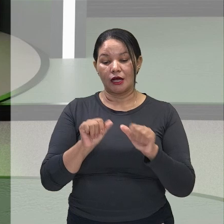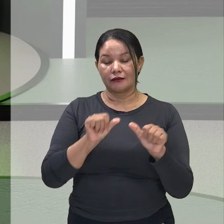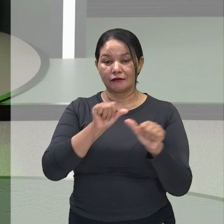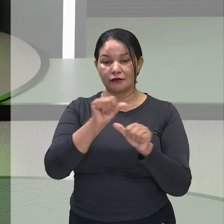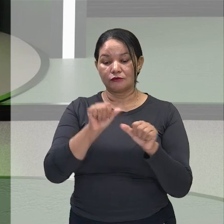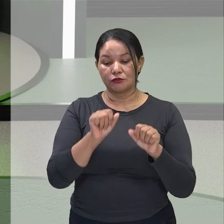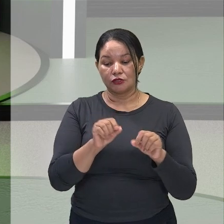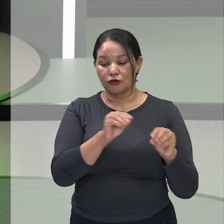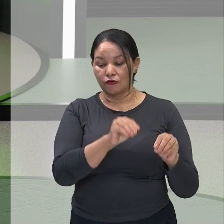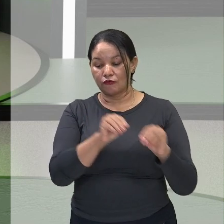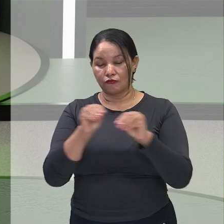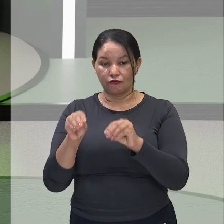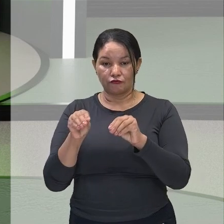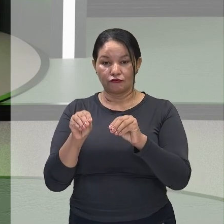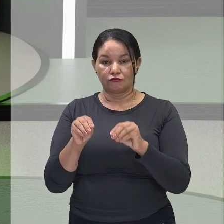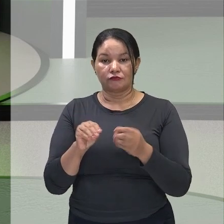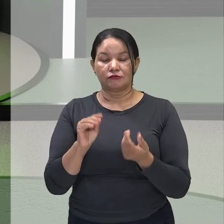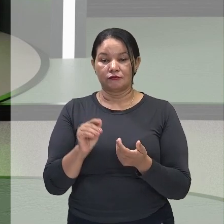em razão